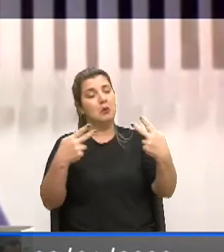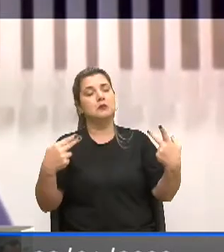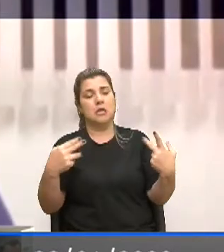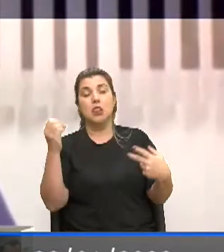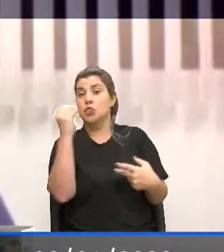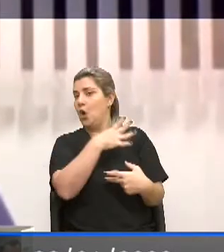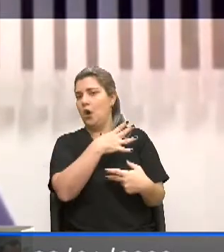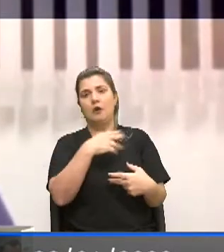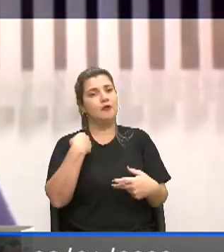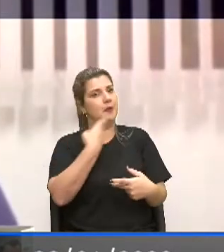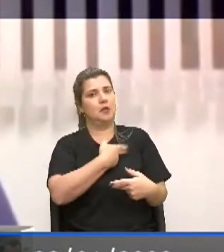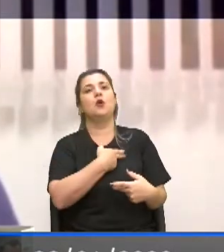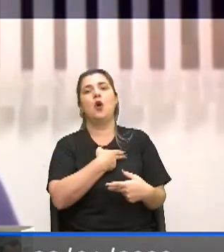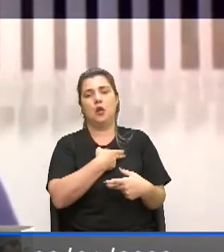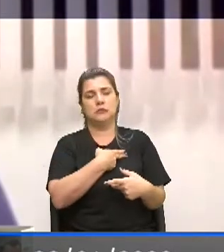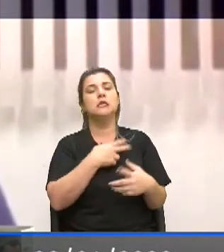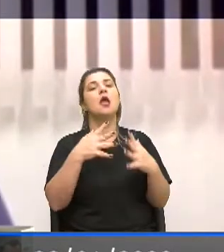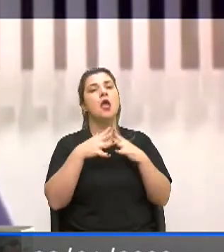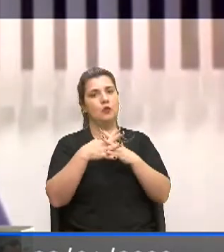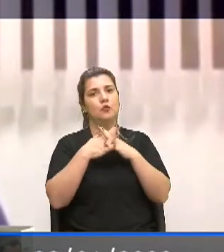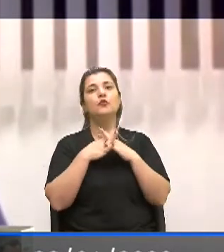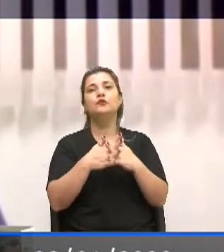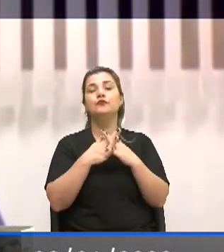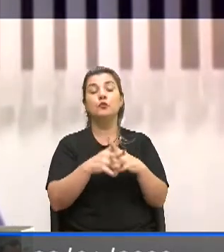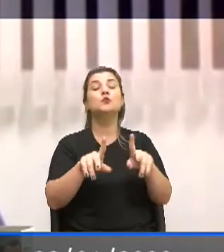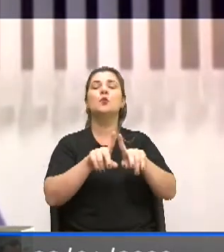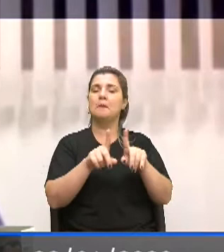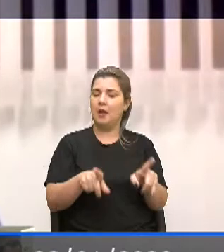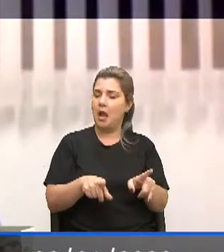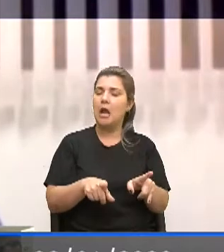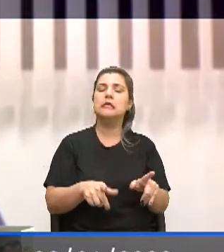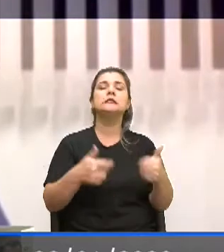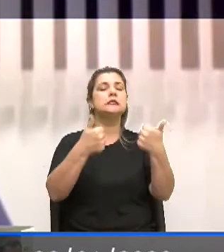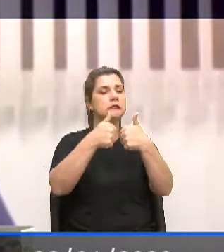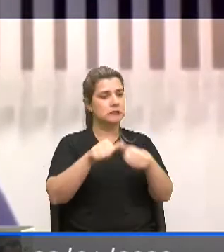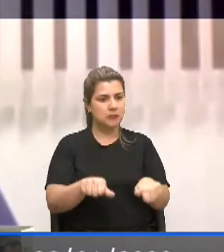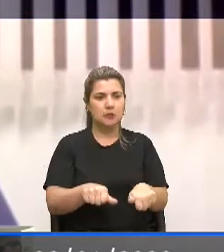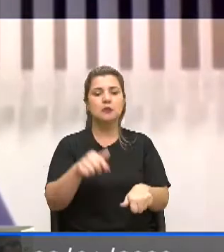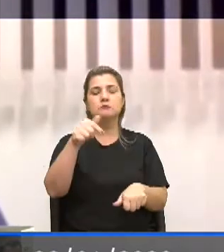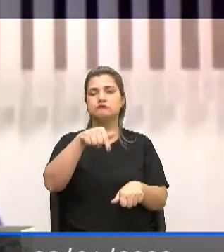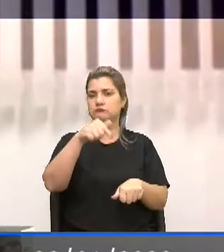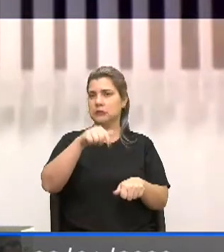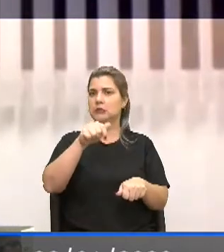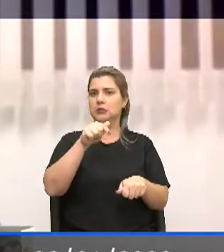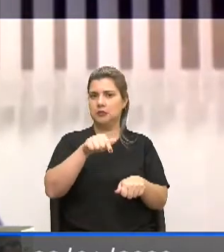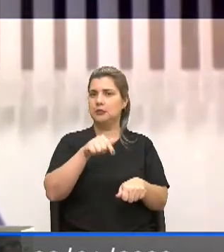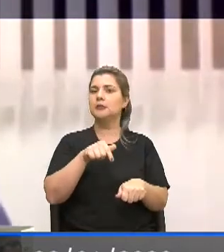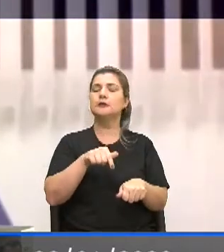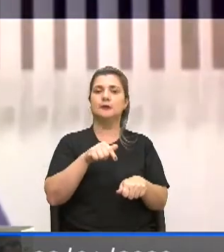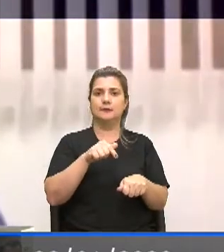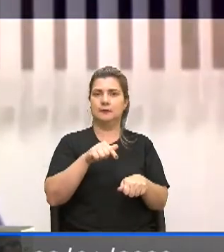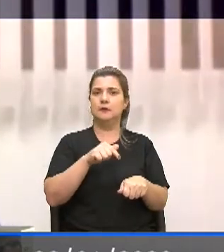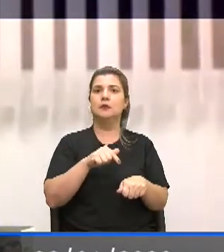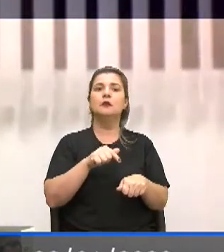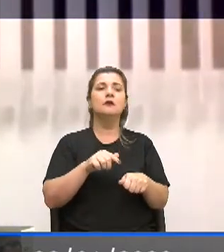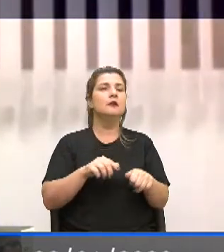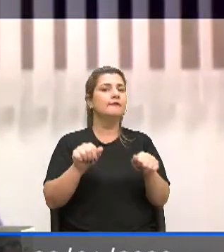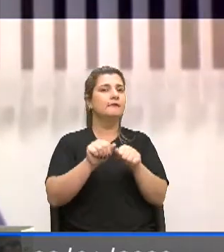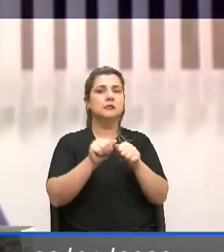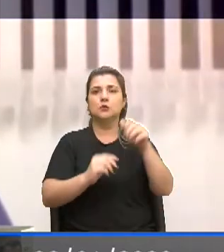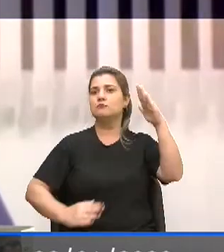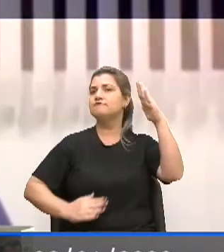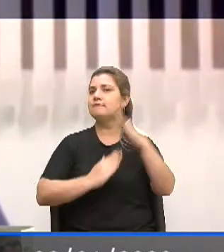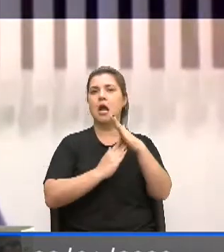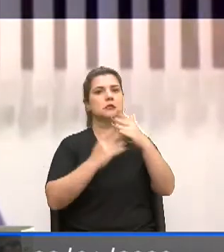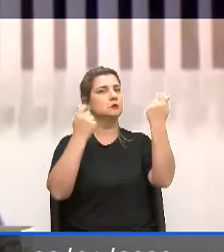situação bastante complicada, mas estamos aí enfrentando com força, né, fazendo o máximo possível